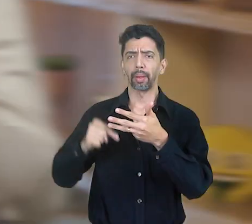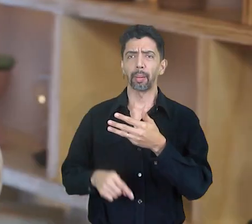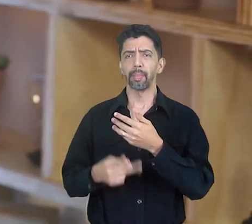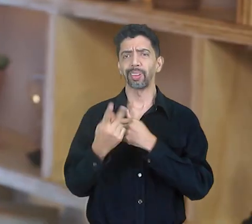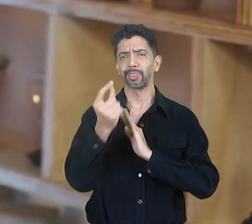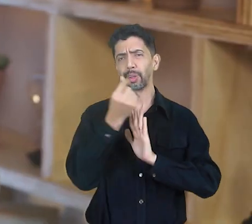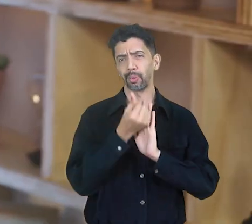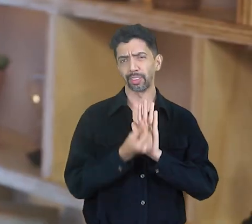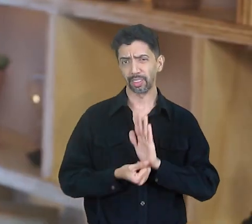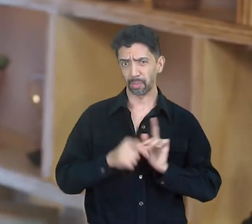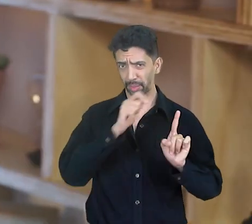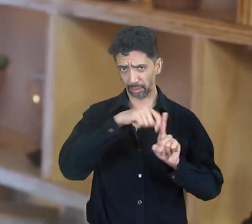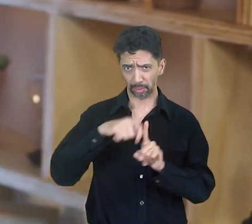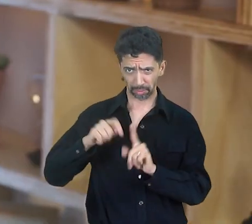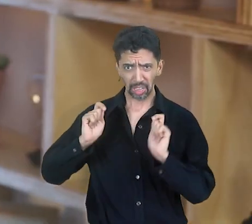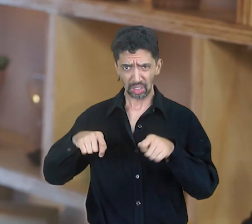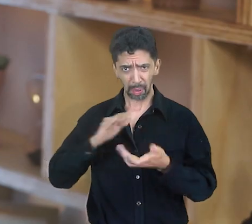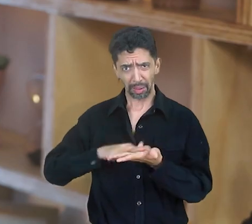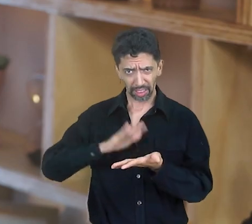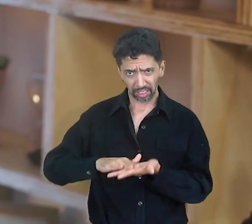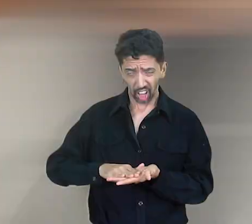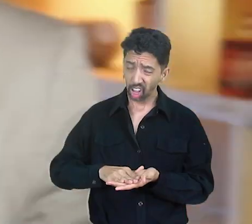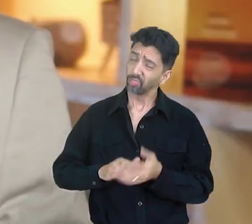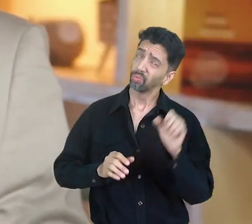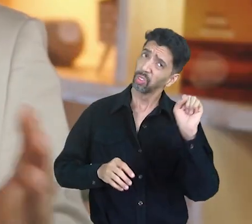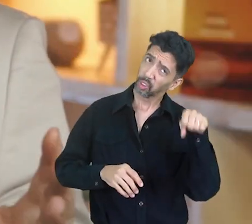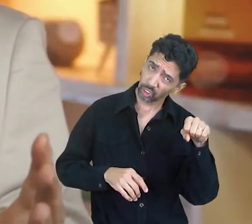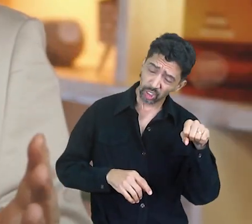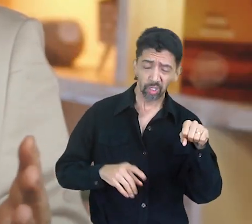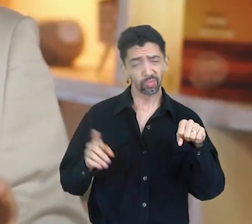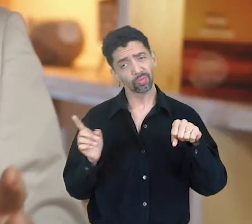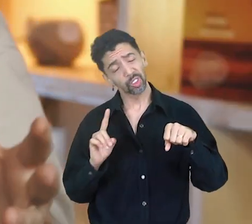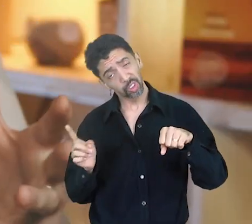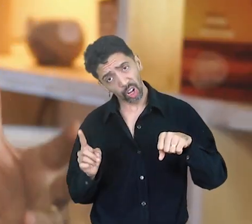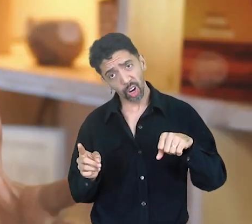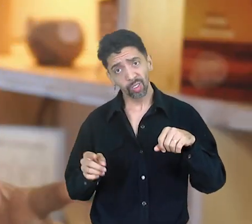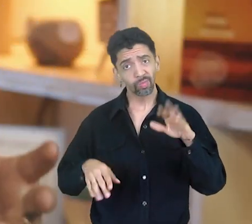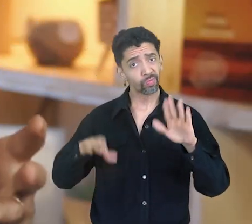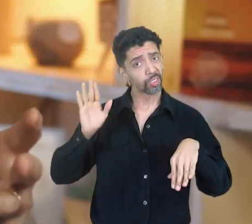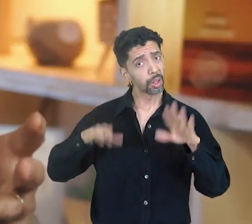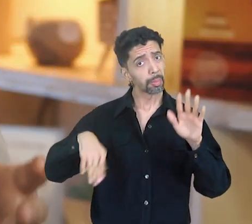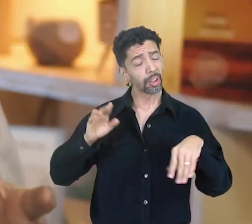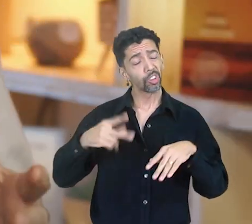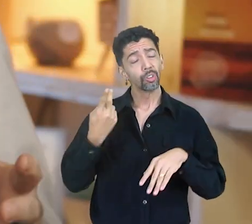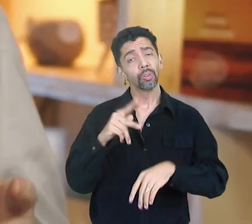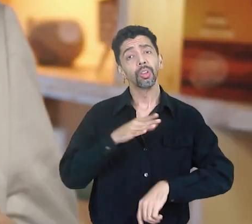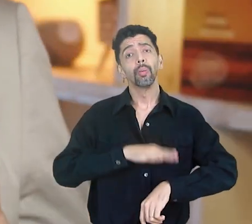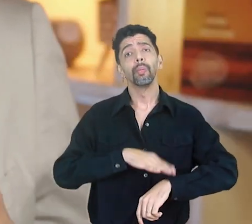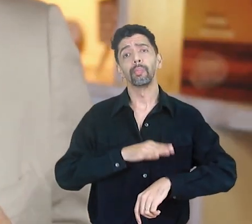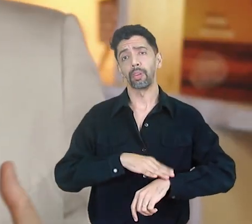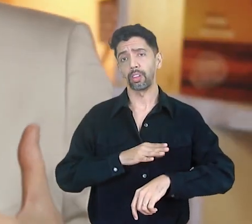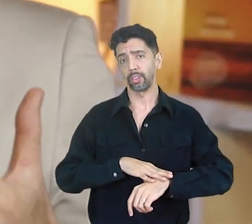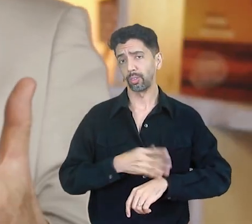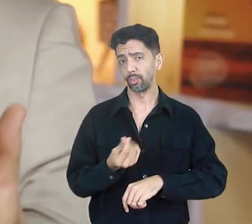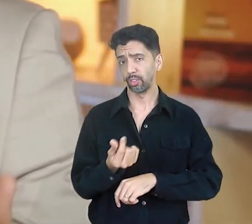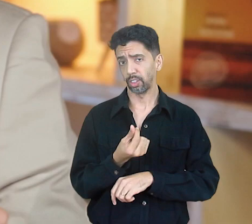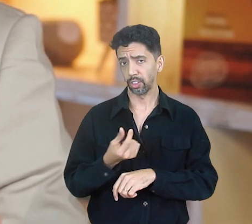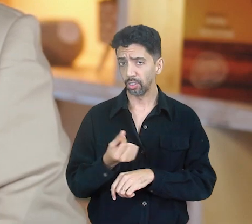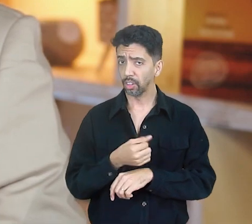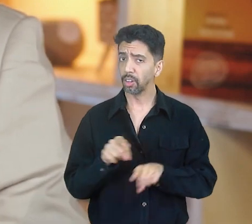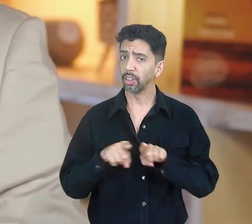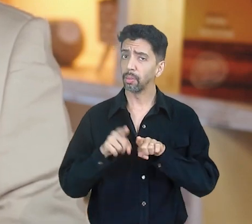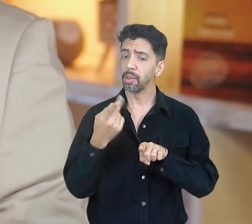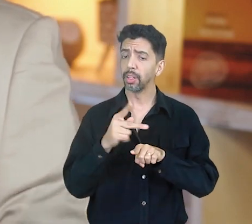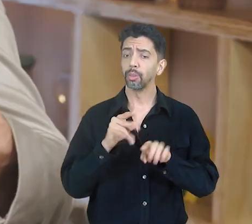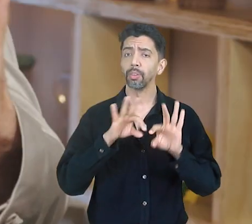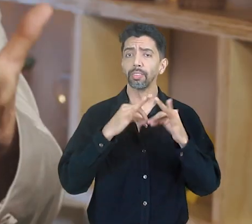mensal? Eu posso até dizer que sim e que não. Tudo dependerá da sua situação financeira, da conjuntura